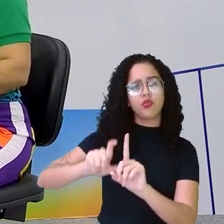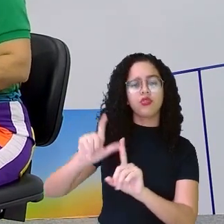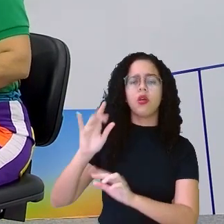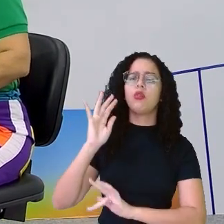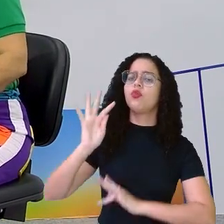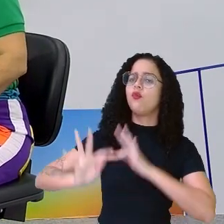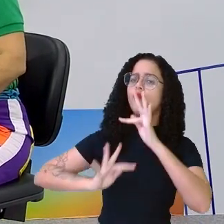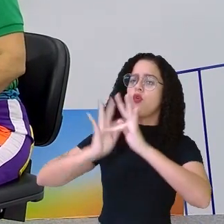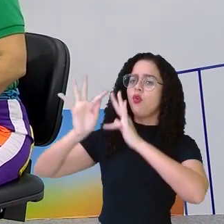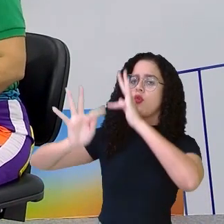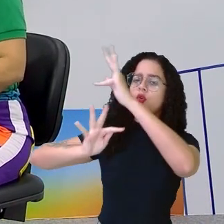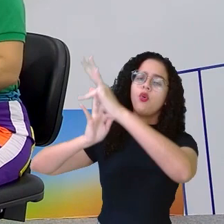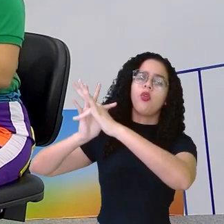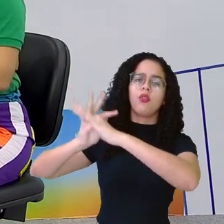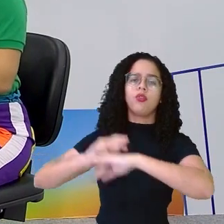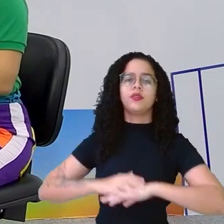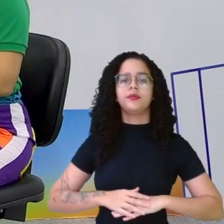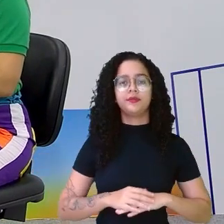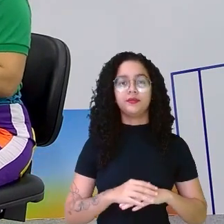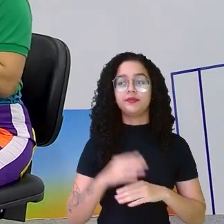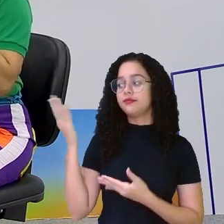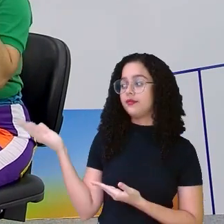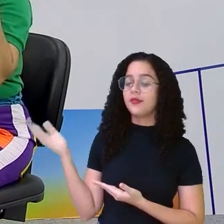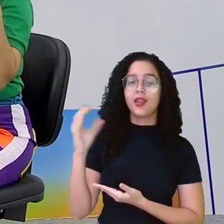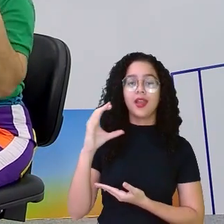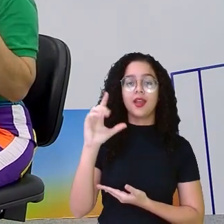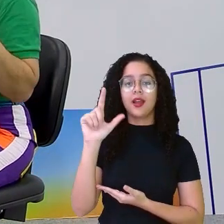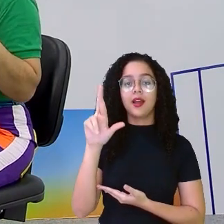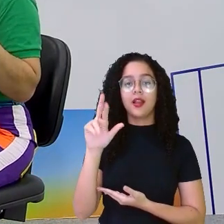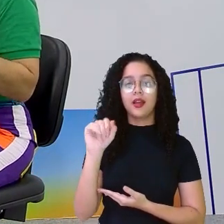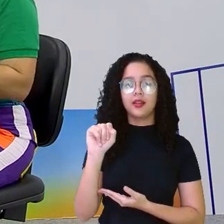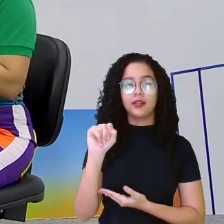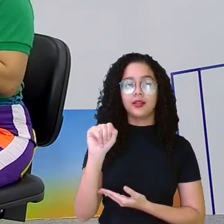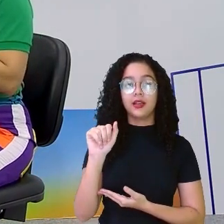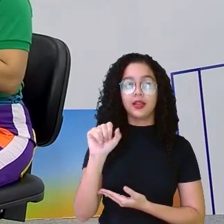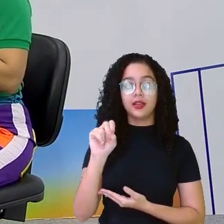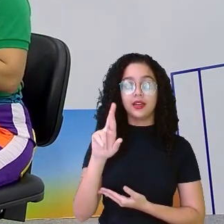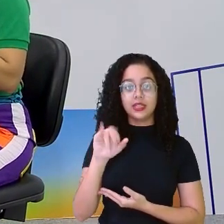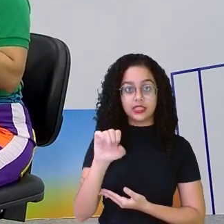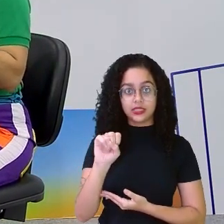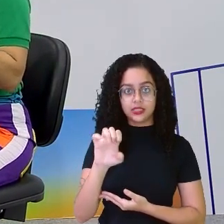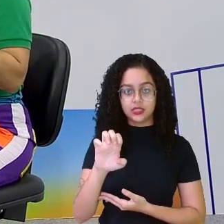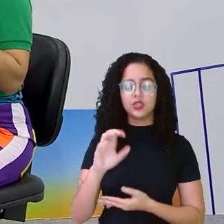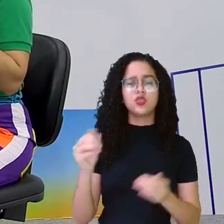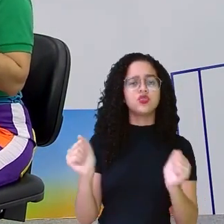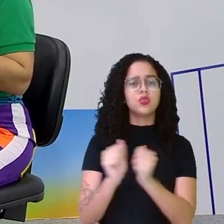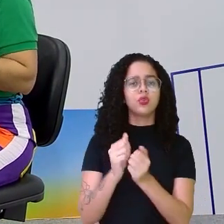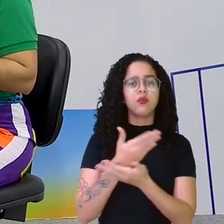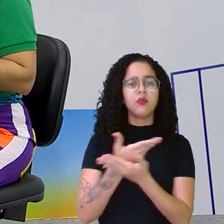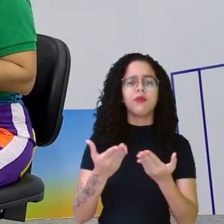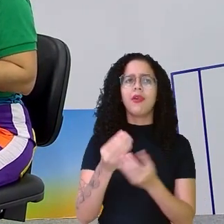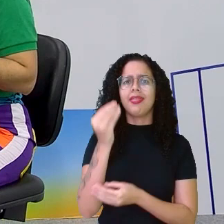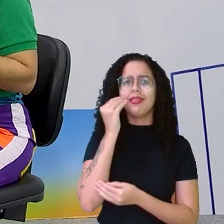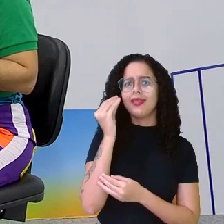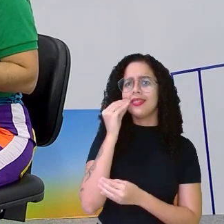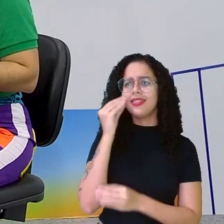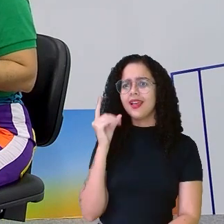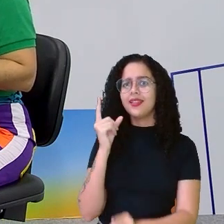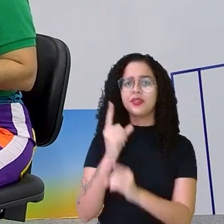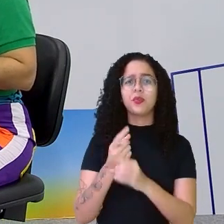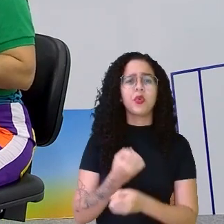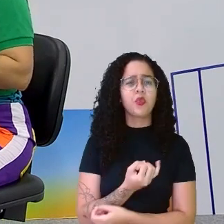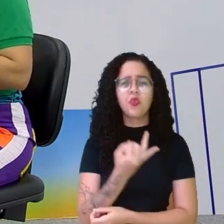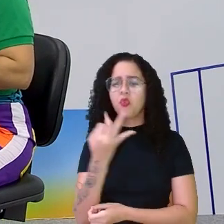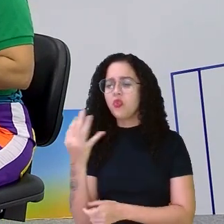nosso folclore. E Clarice, junto com vocês, vai, olha, tentar descobrir